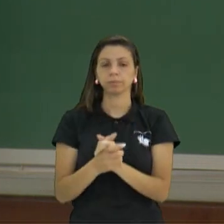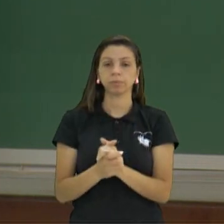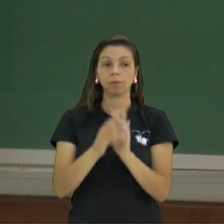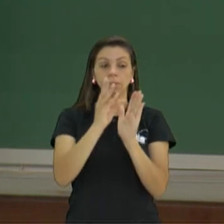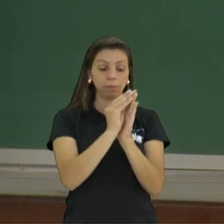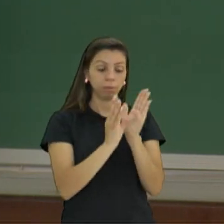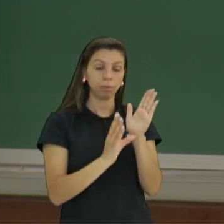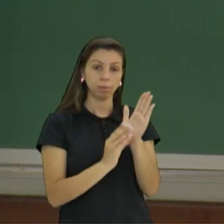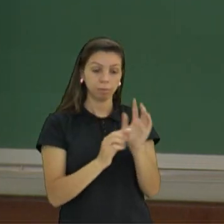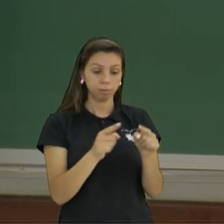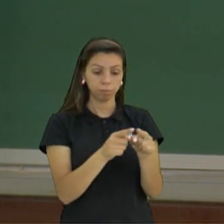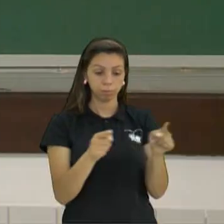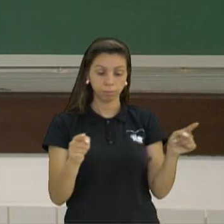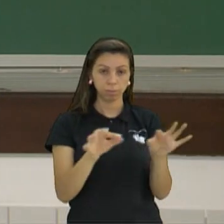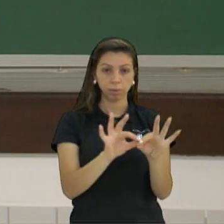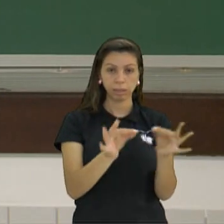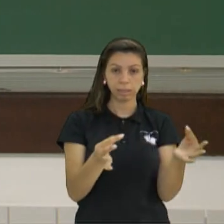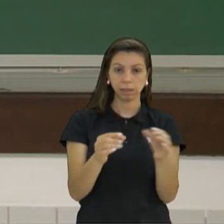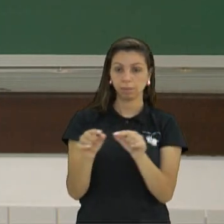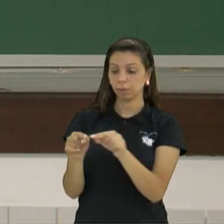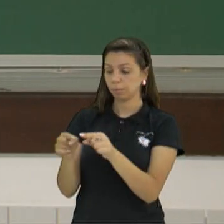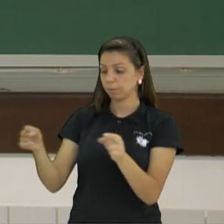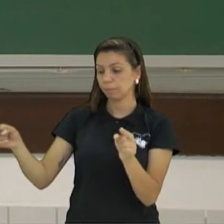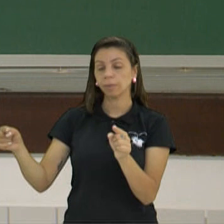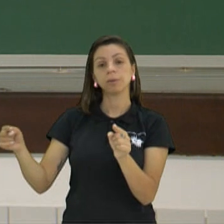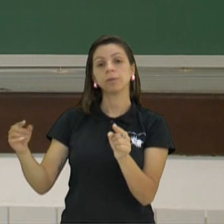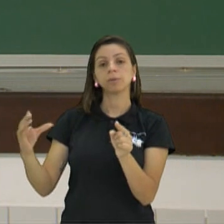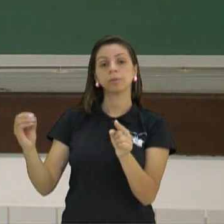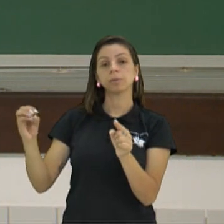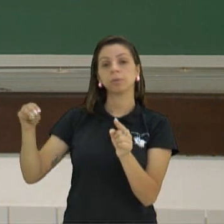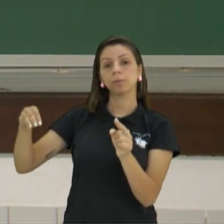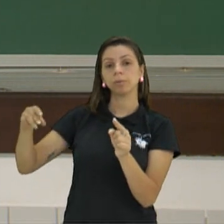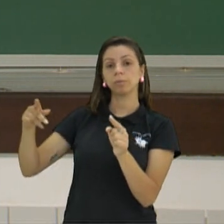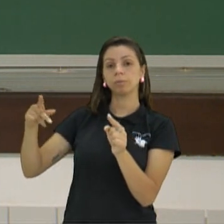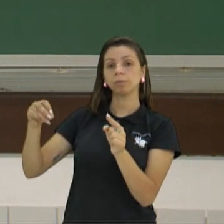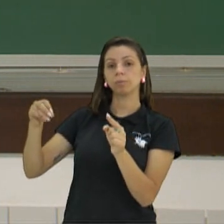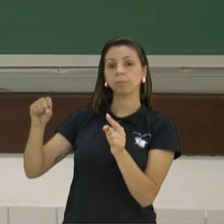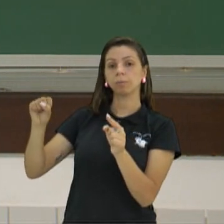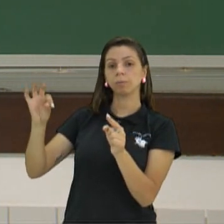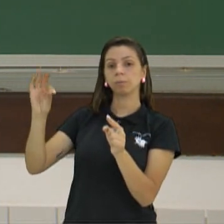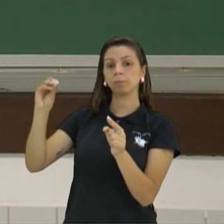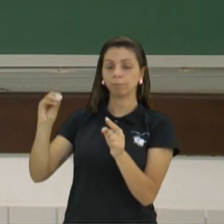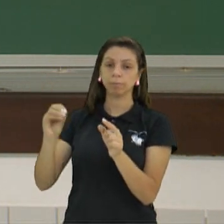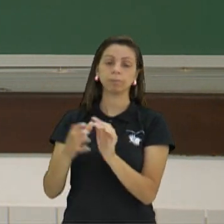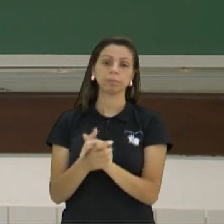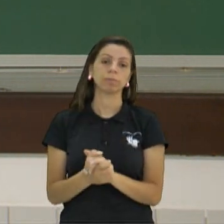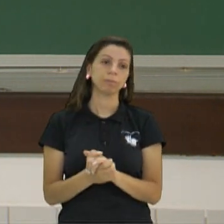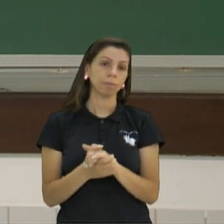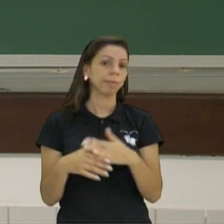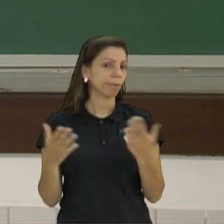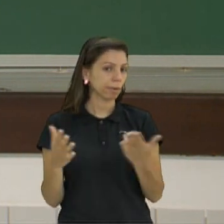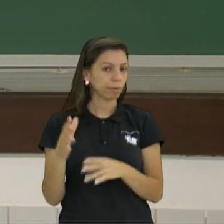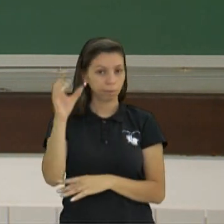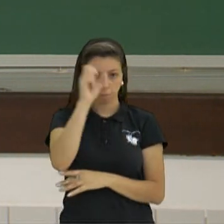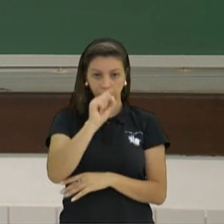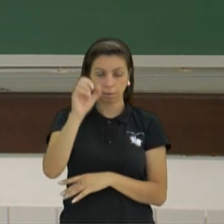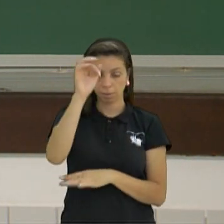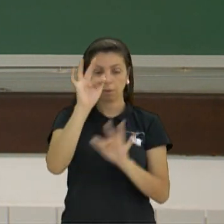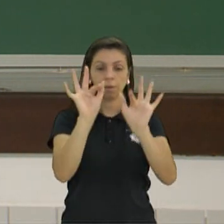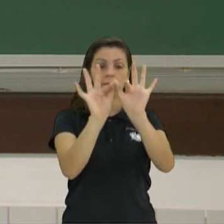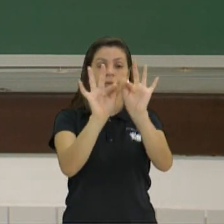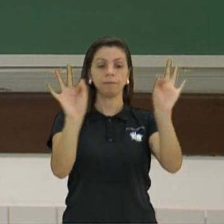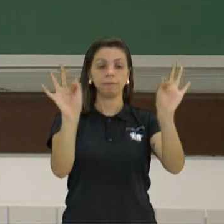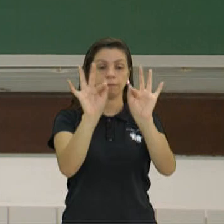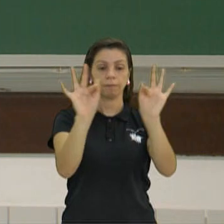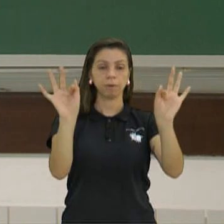Conteúdo, período simples e período composto. Relembrando, como já aprendemos, quando uma frase é